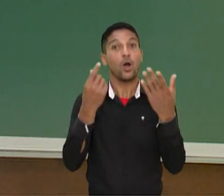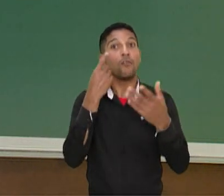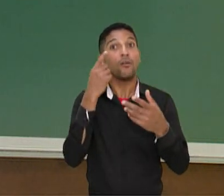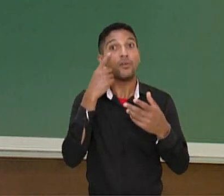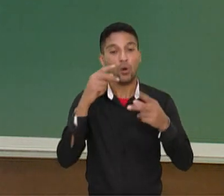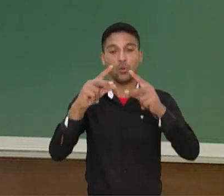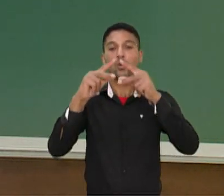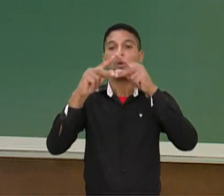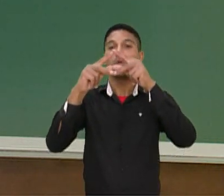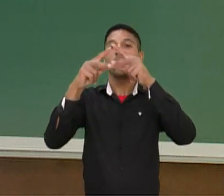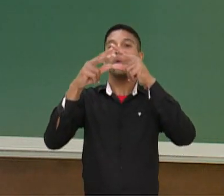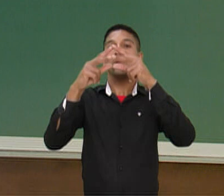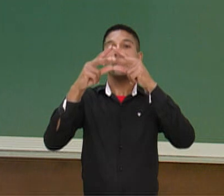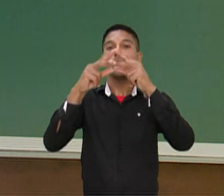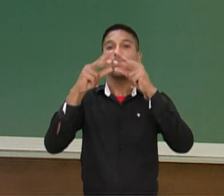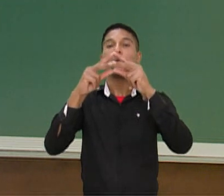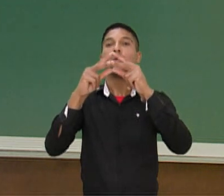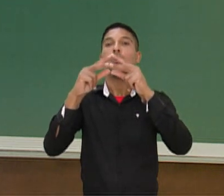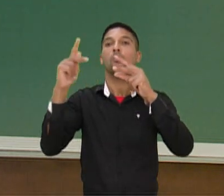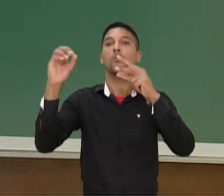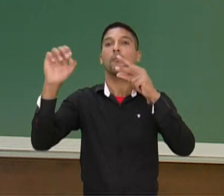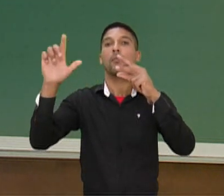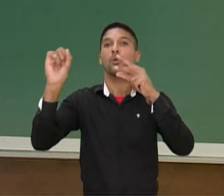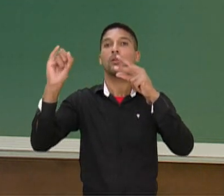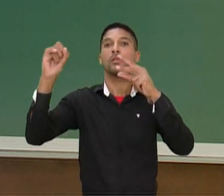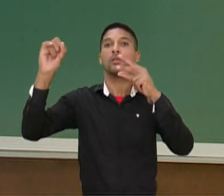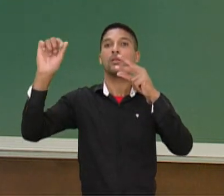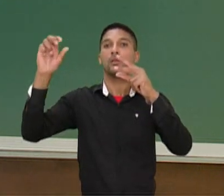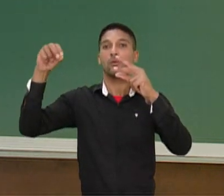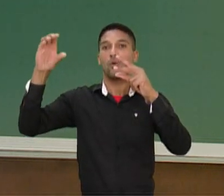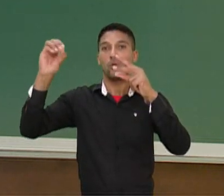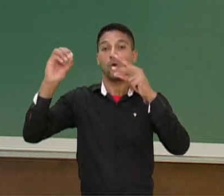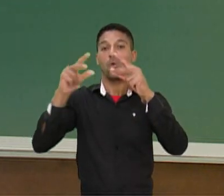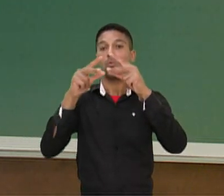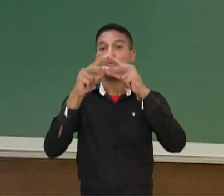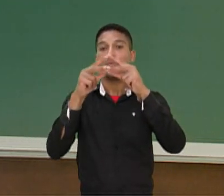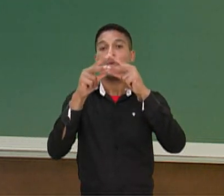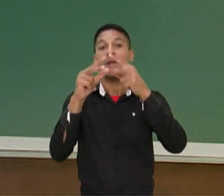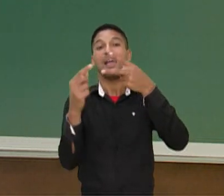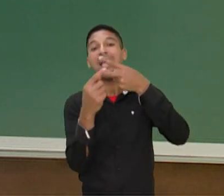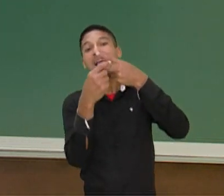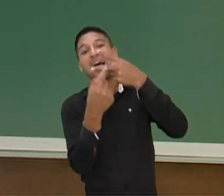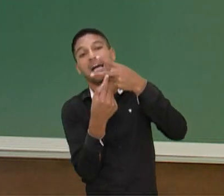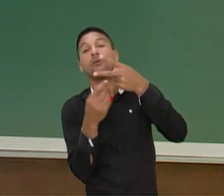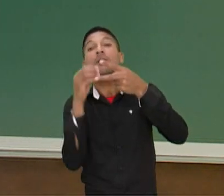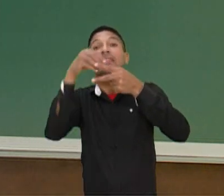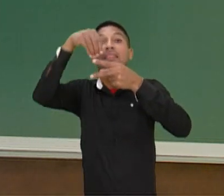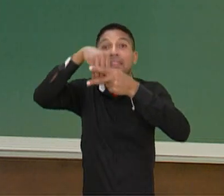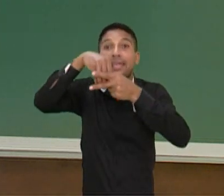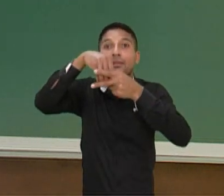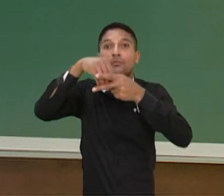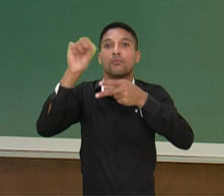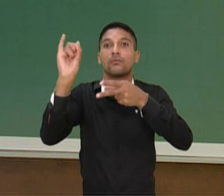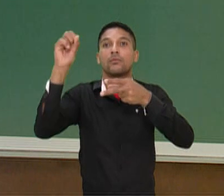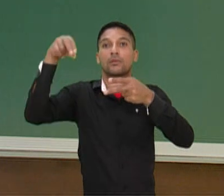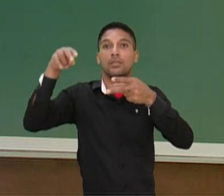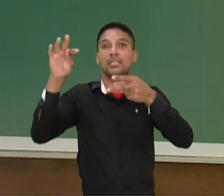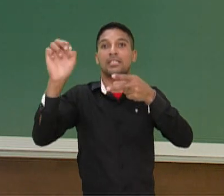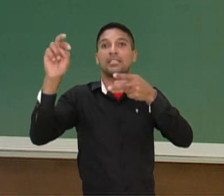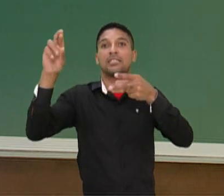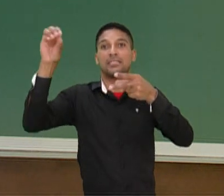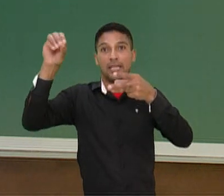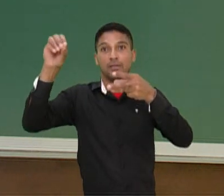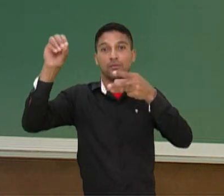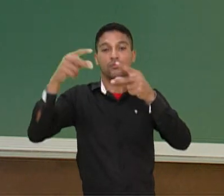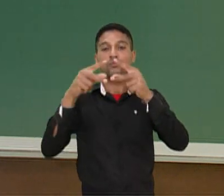interno de um polígono convexo é 52 graus, se um ângulo interno, ele não disse que polígono que